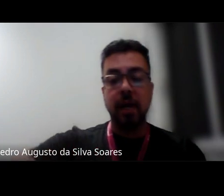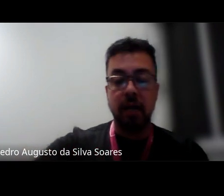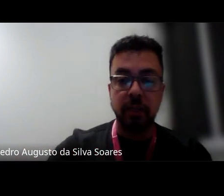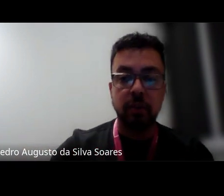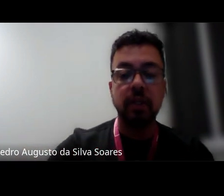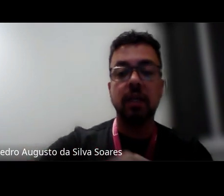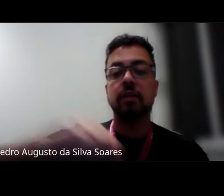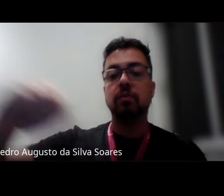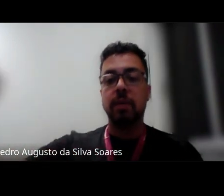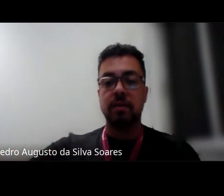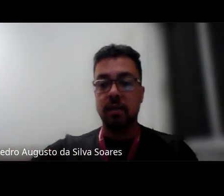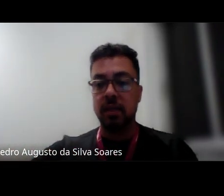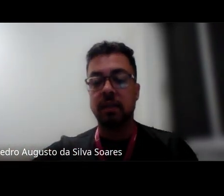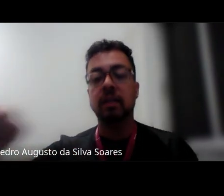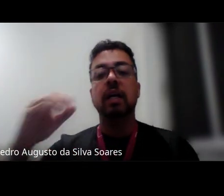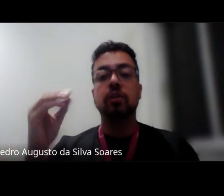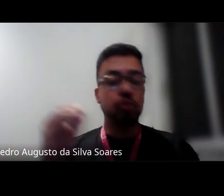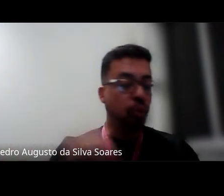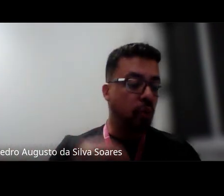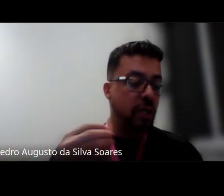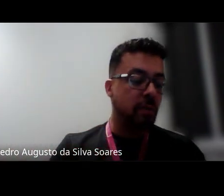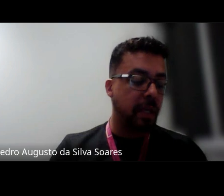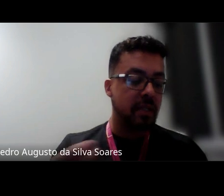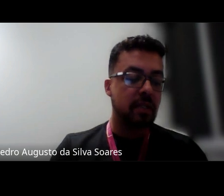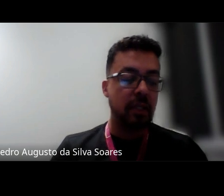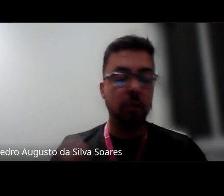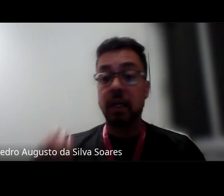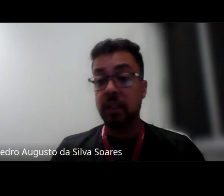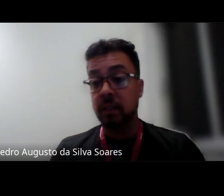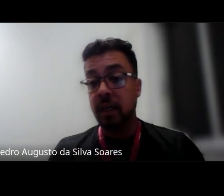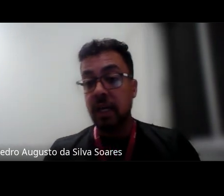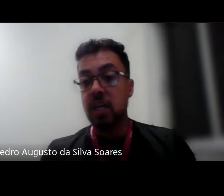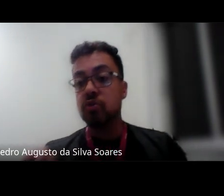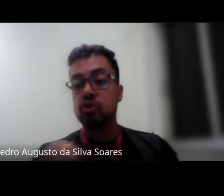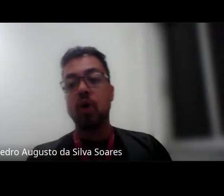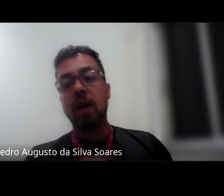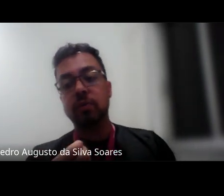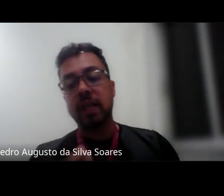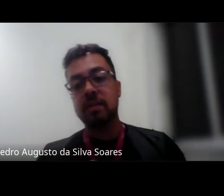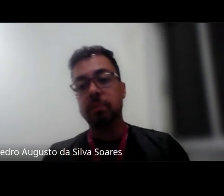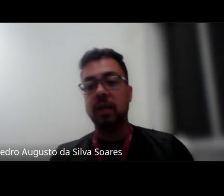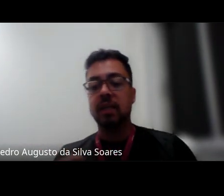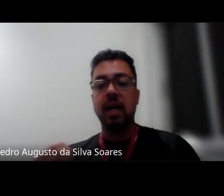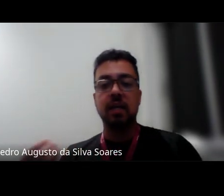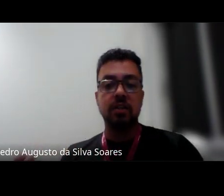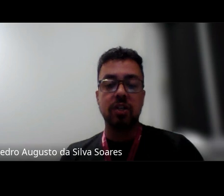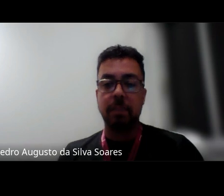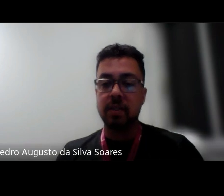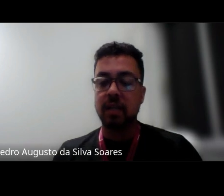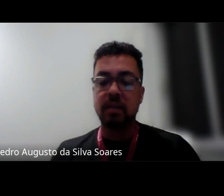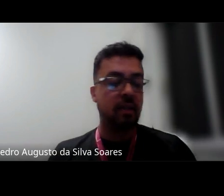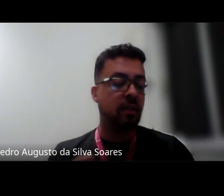para pegar numa torneira, numa maçaneta. Então, tudo isso precisa seguir uma linha. E isso só acontece porque tem regrinhas